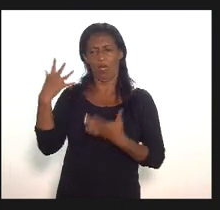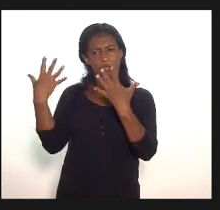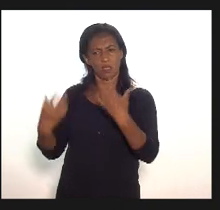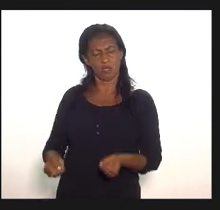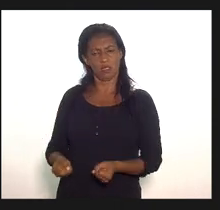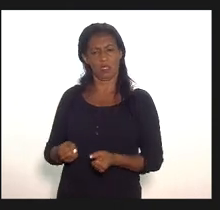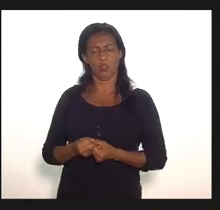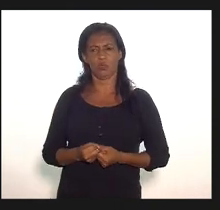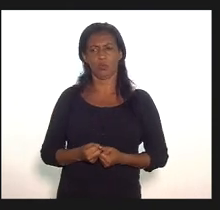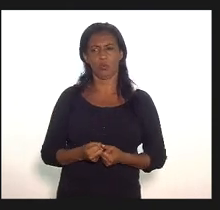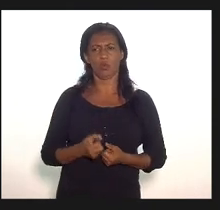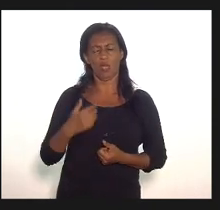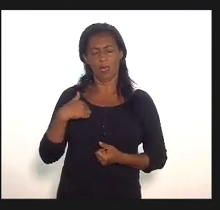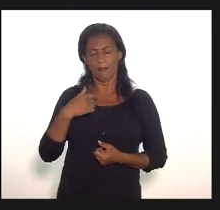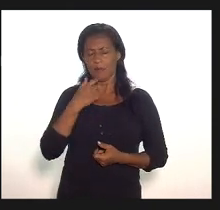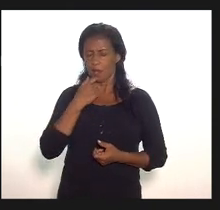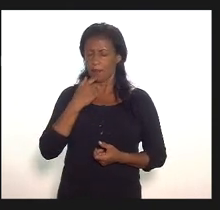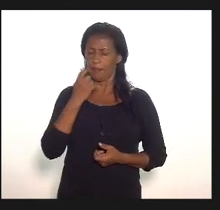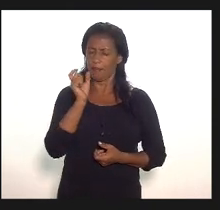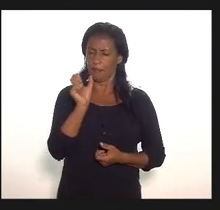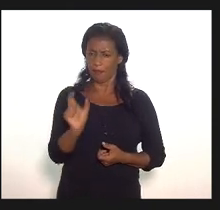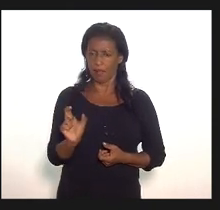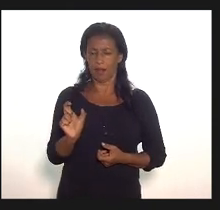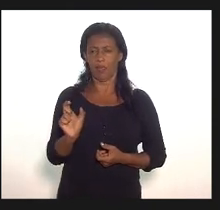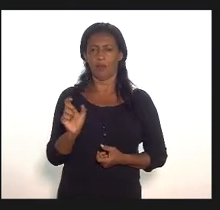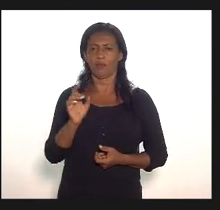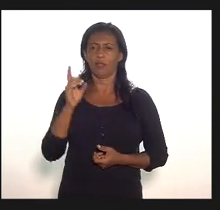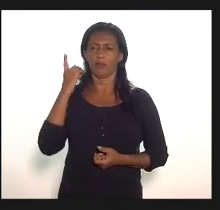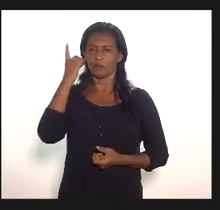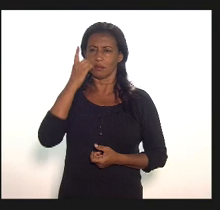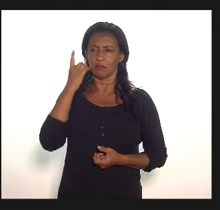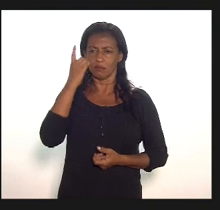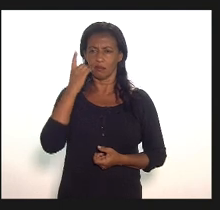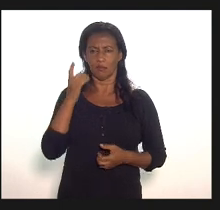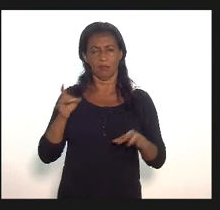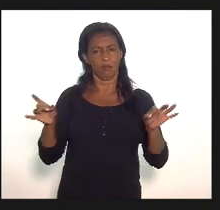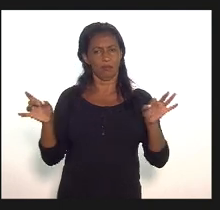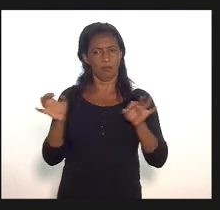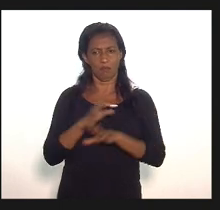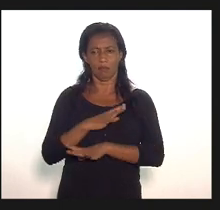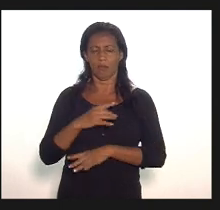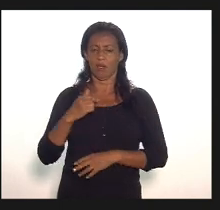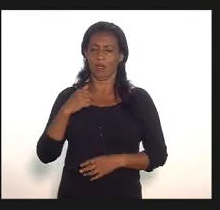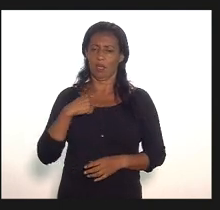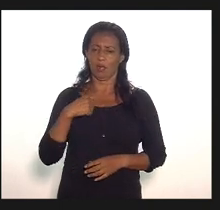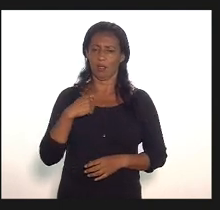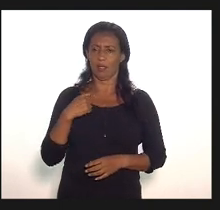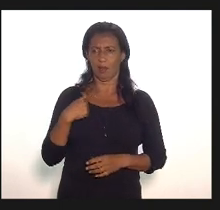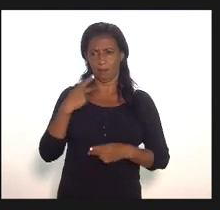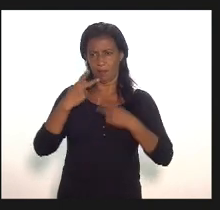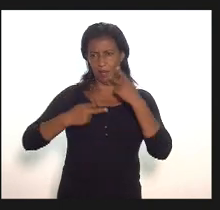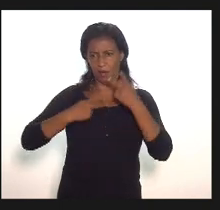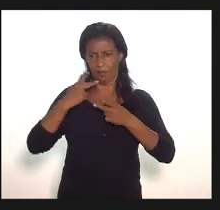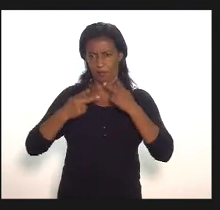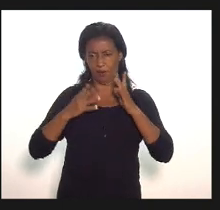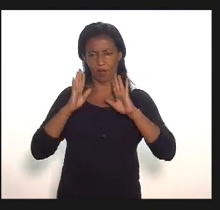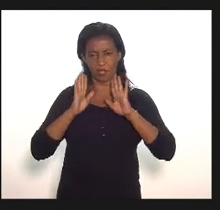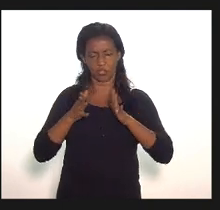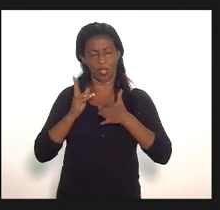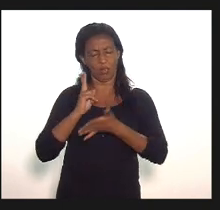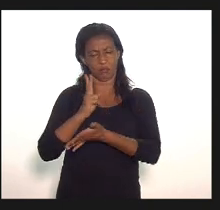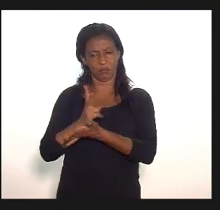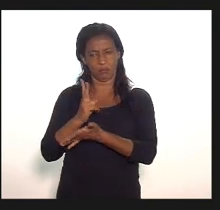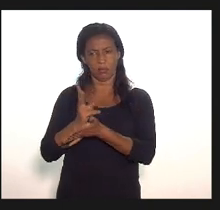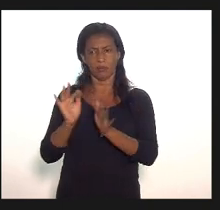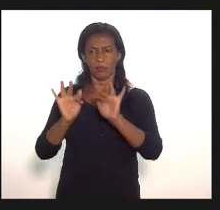Então, eram estas as minhas palavras, deputada Marta Rocha. Encerro aqui a minha fala, né, já prosseguindo aí